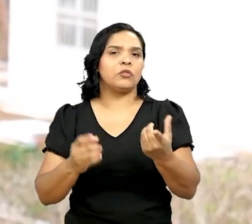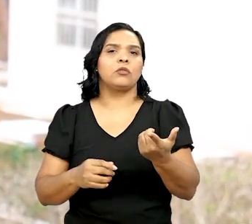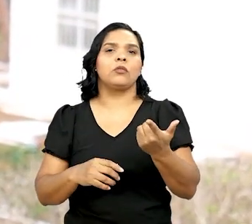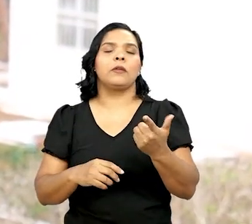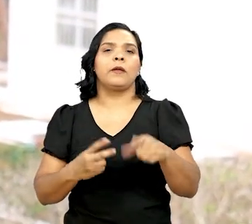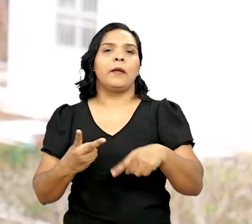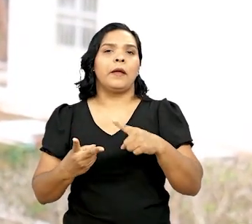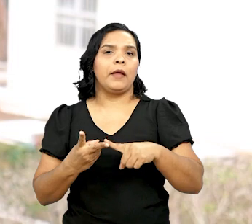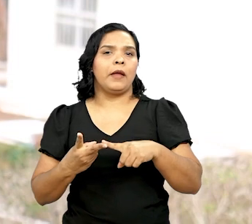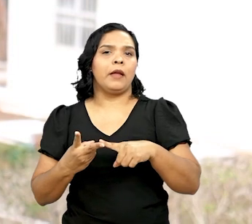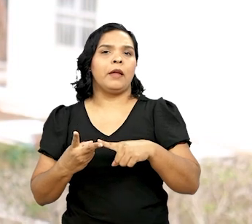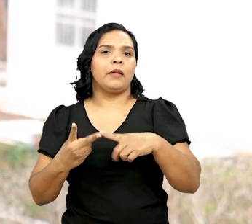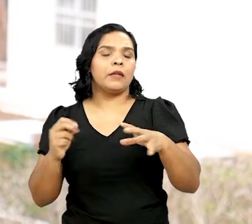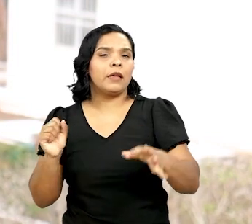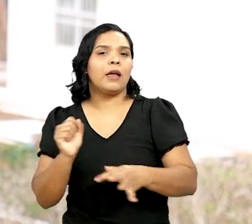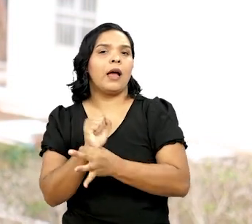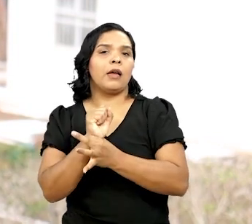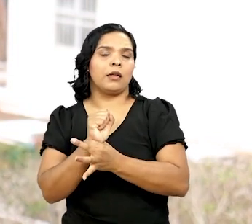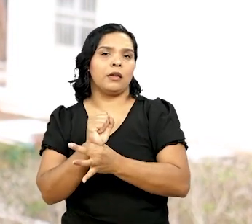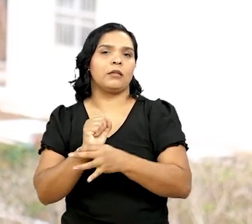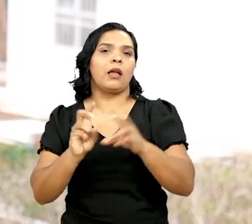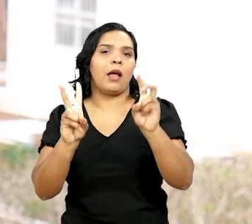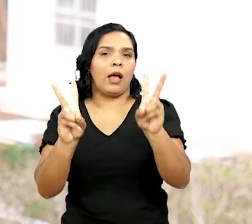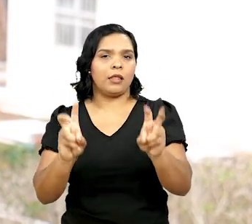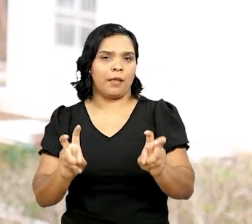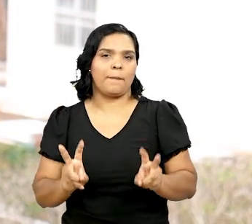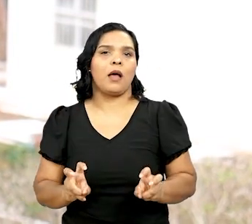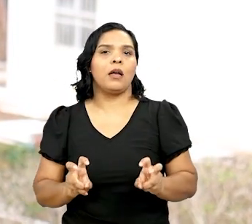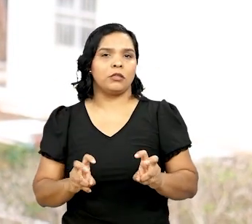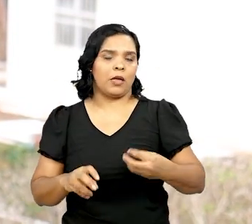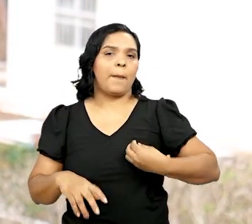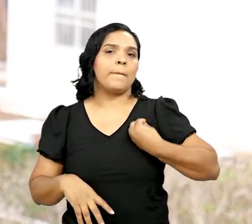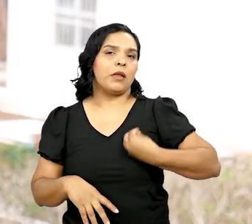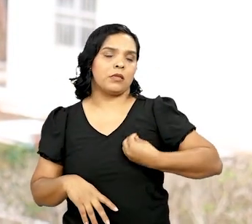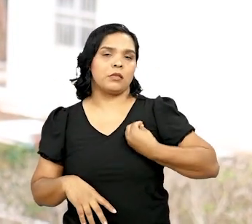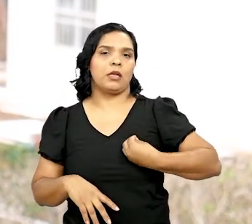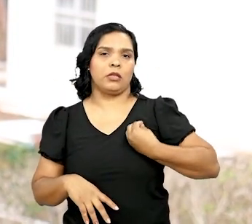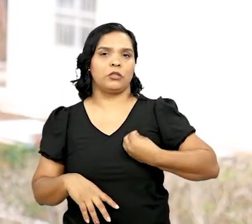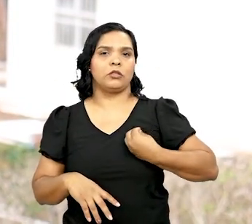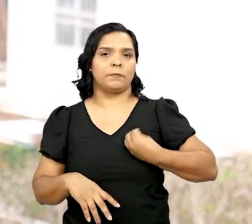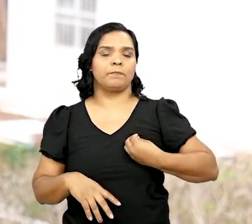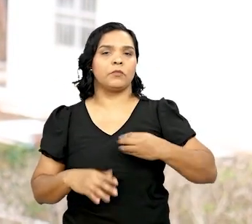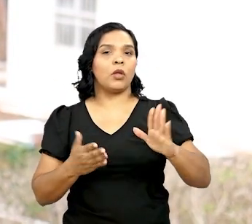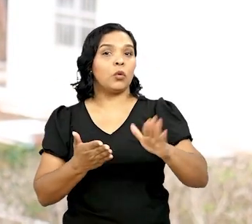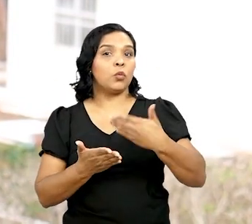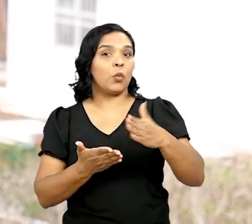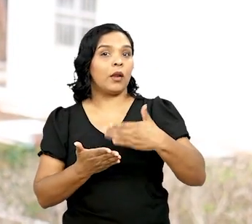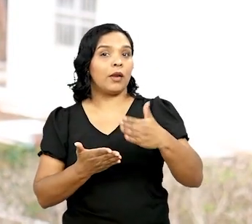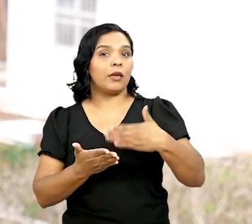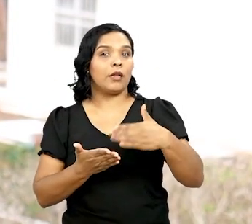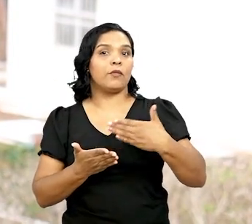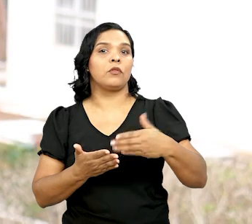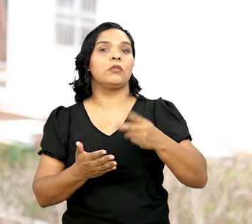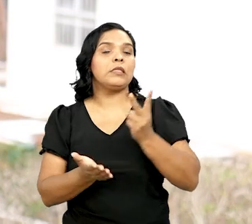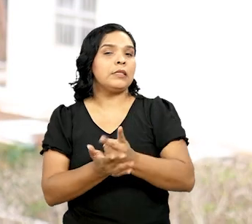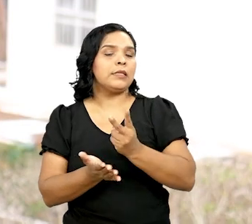para eles, que garanta que essa temática ela esteja presente no livro de forma presente